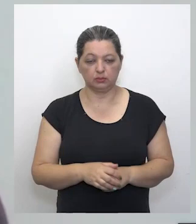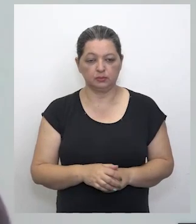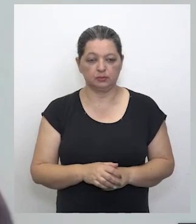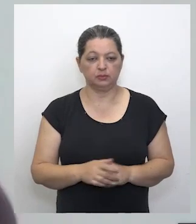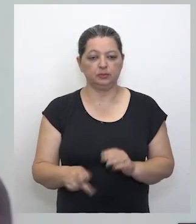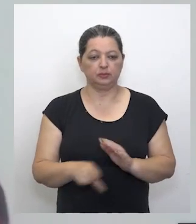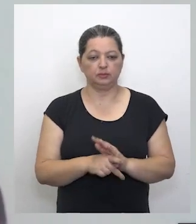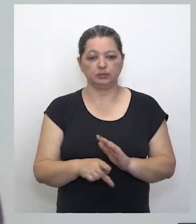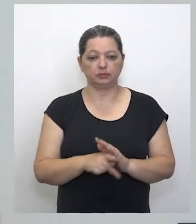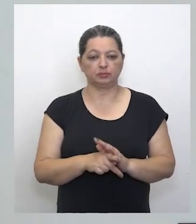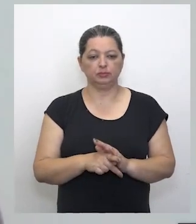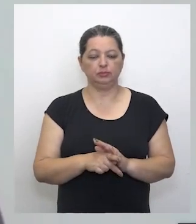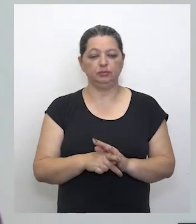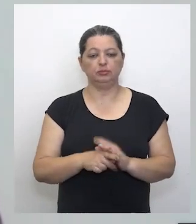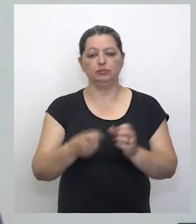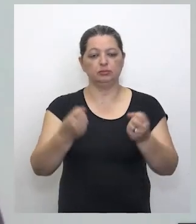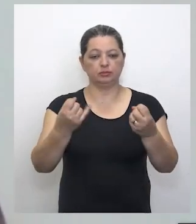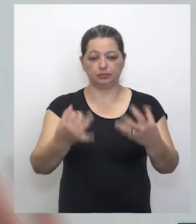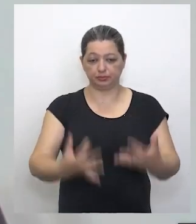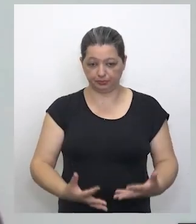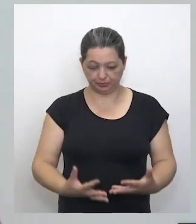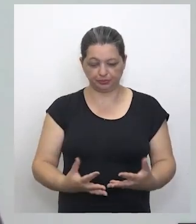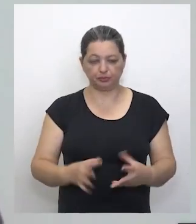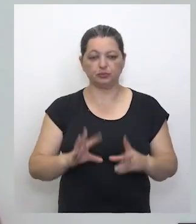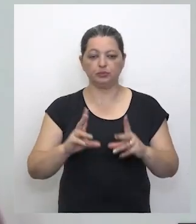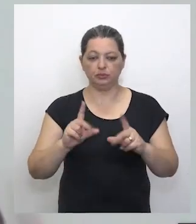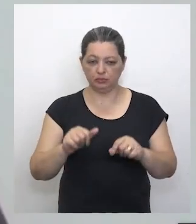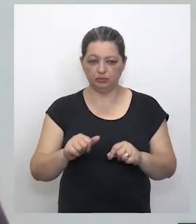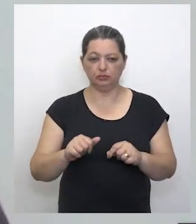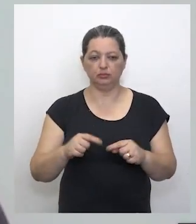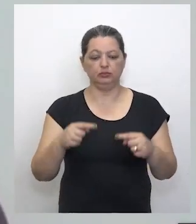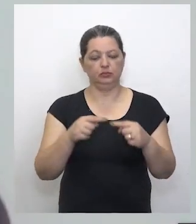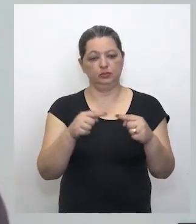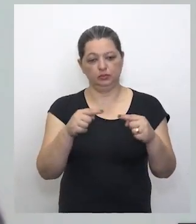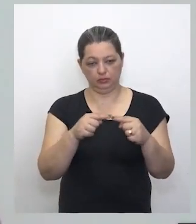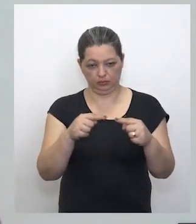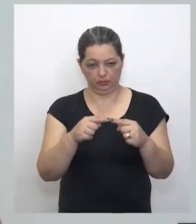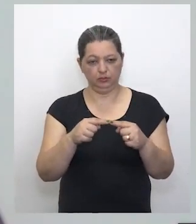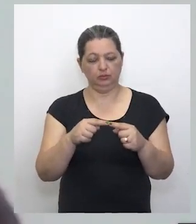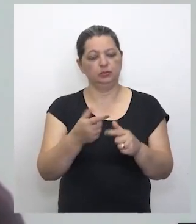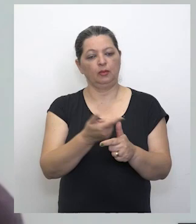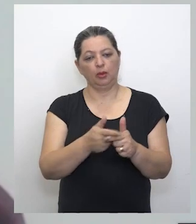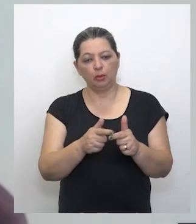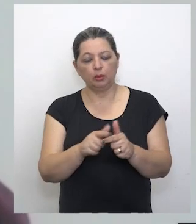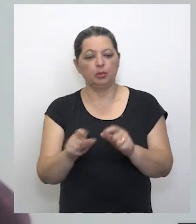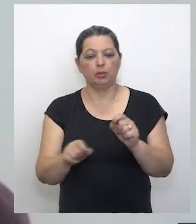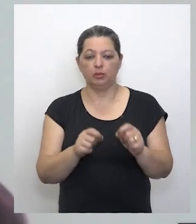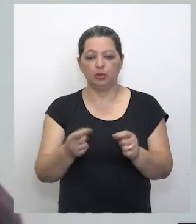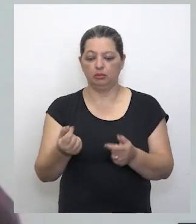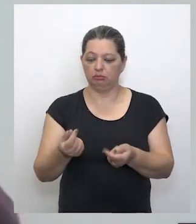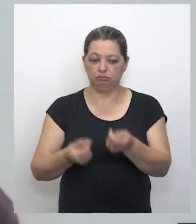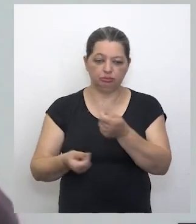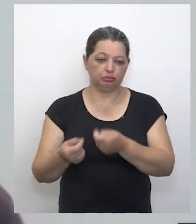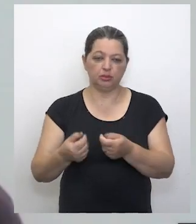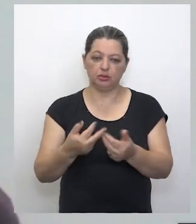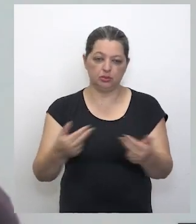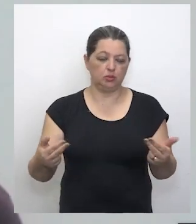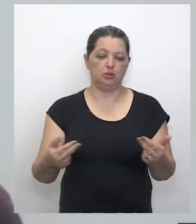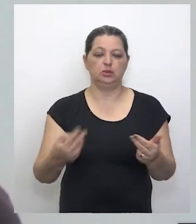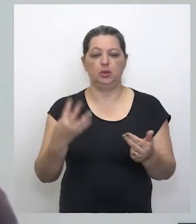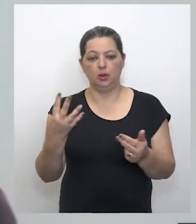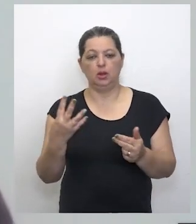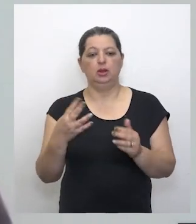sistematização, todas essas questões envolvidas também numa situação problema, com as operações simples,